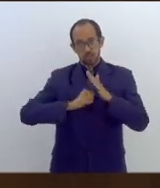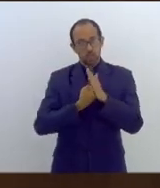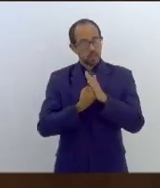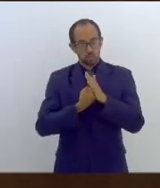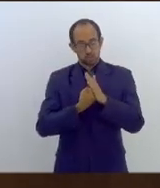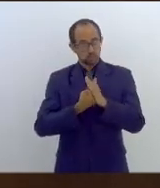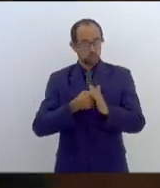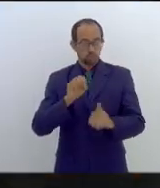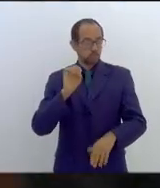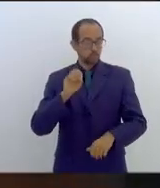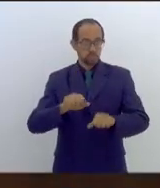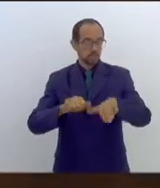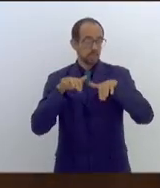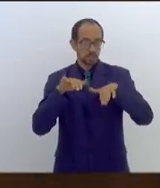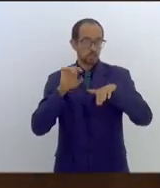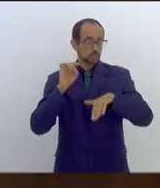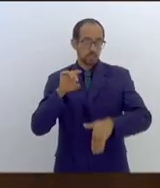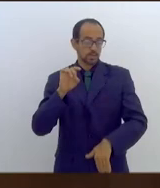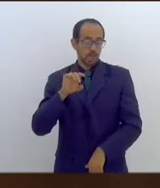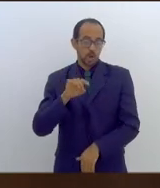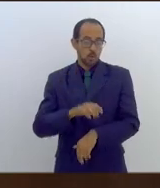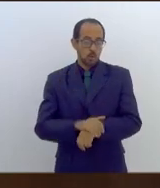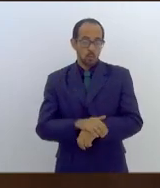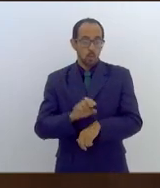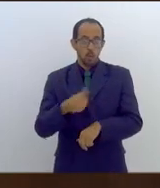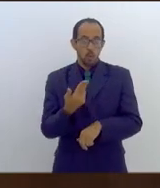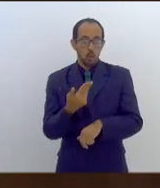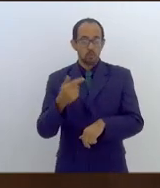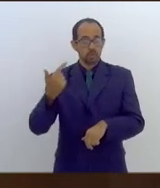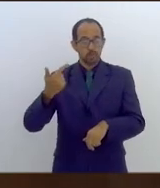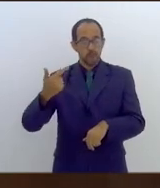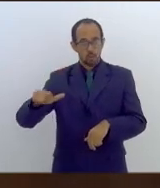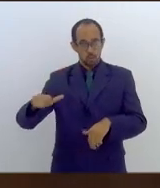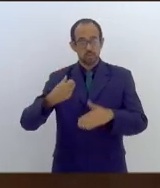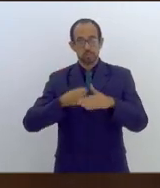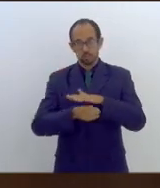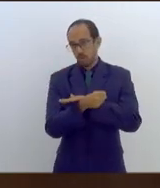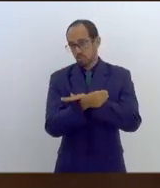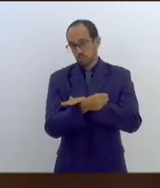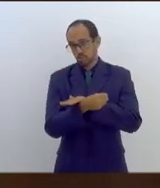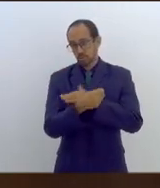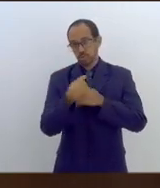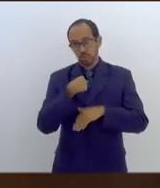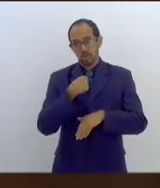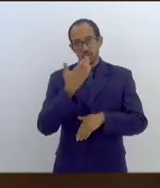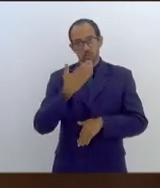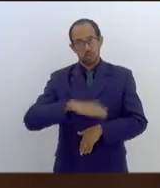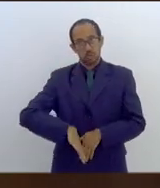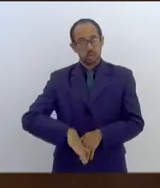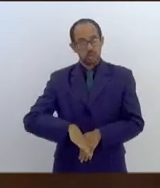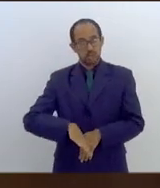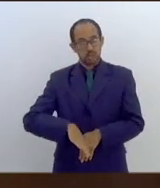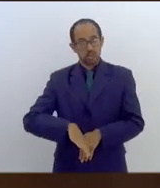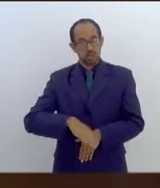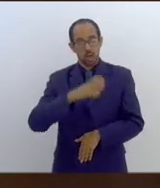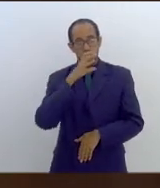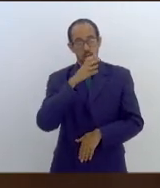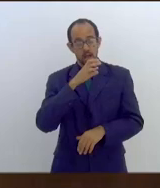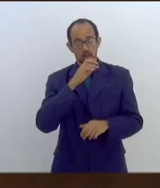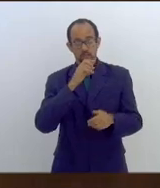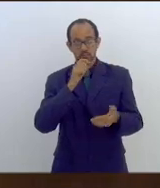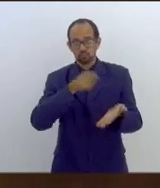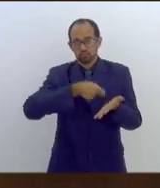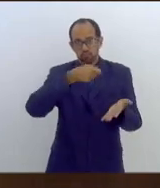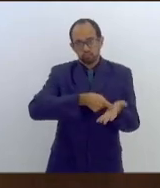ficar para outra legislatura. Eu não estou querendo ameaçar nada, porque não faz mal. Estou dizendo